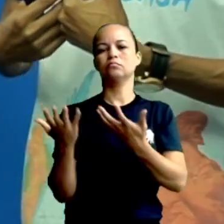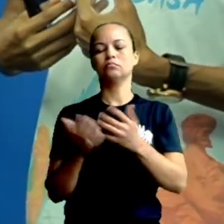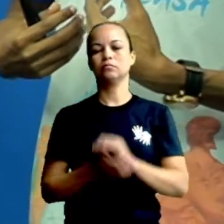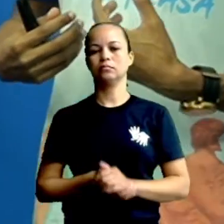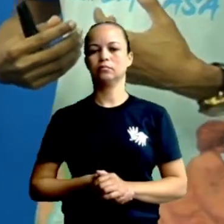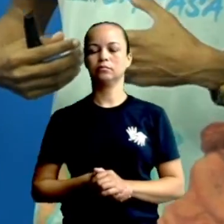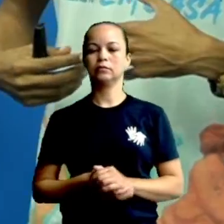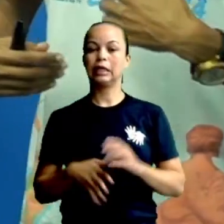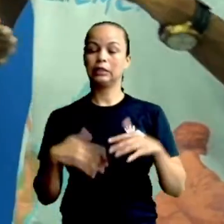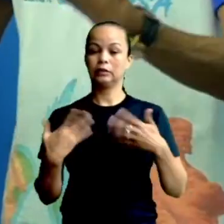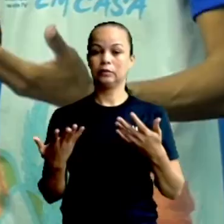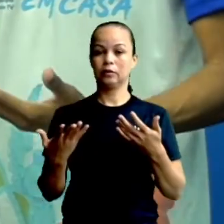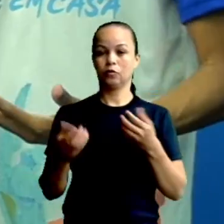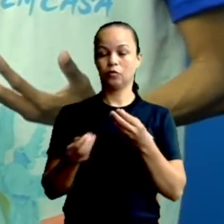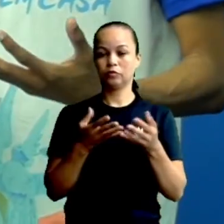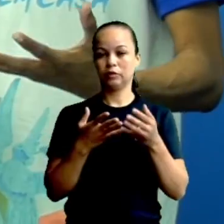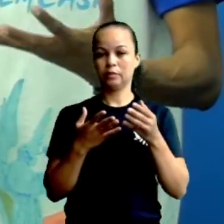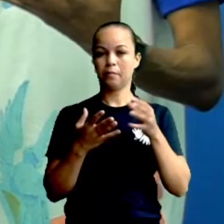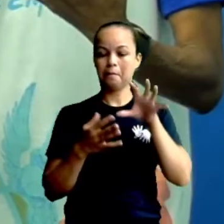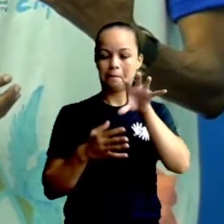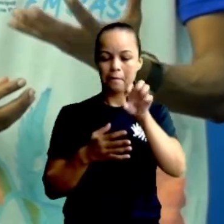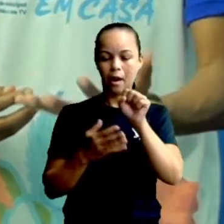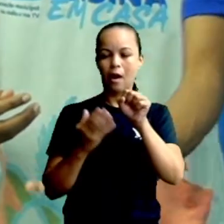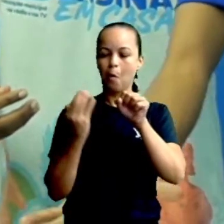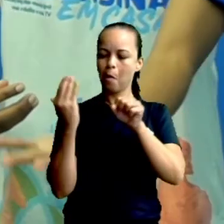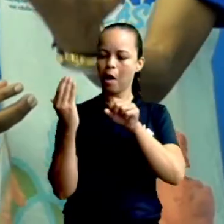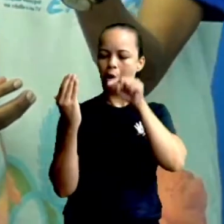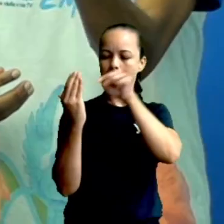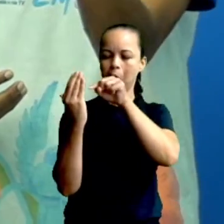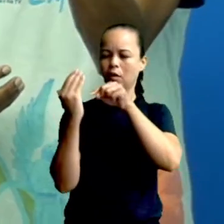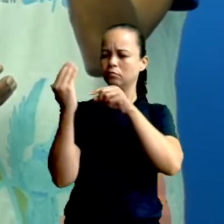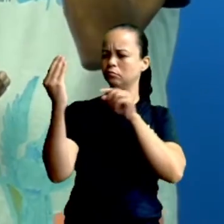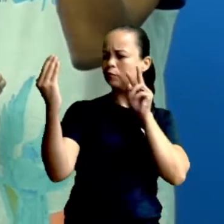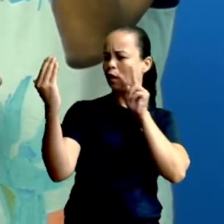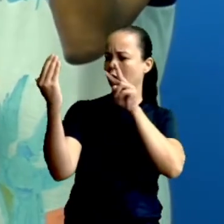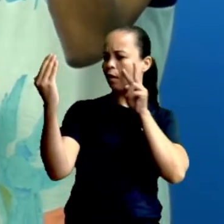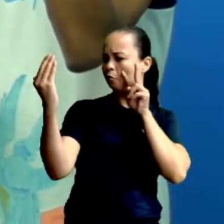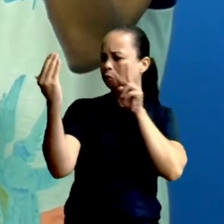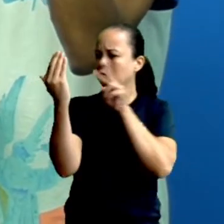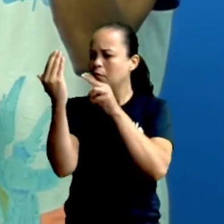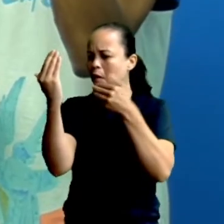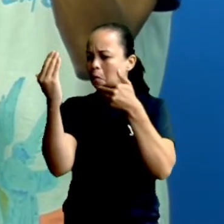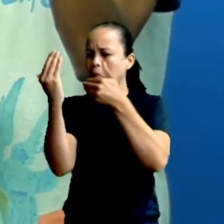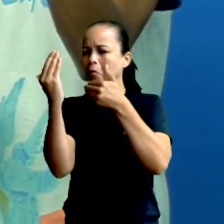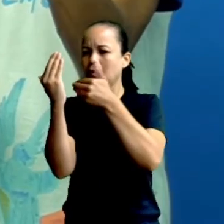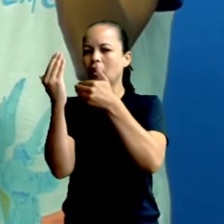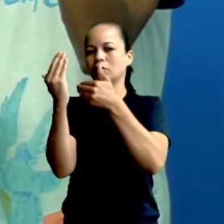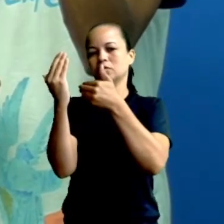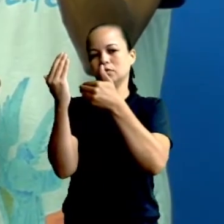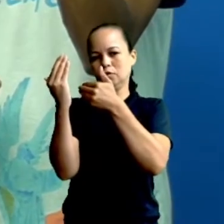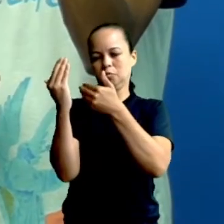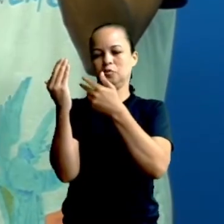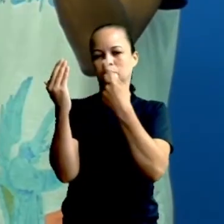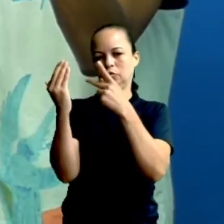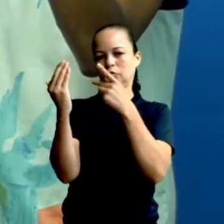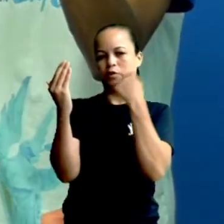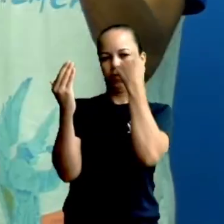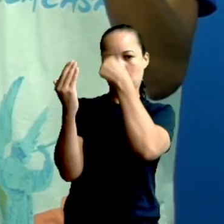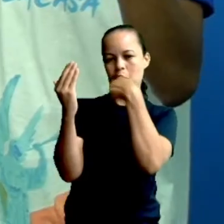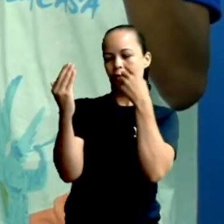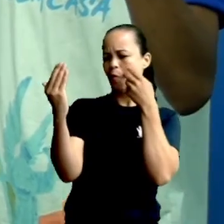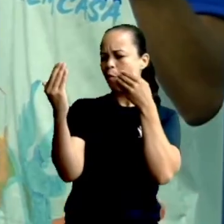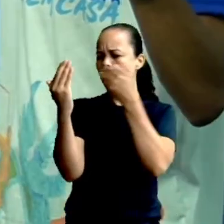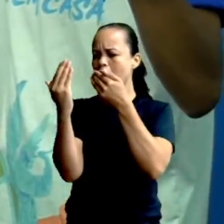vai pegar um espelho côncavo e quer ver uma imagem ampliada, você aproxima mais o espelho do seu rosto. Então